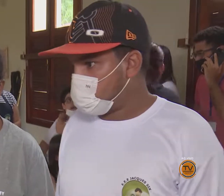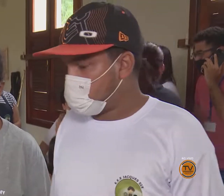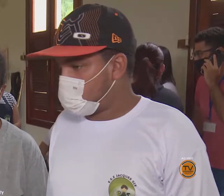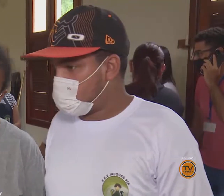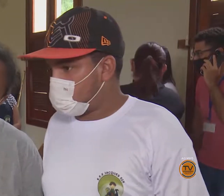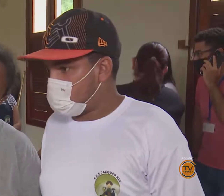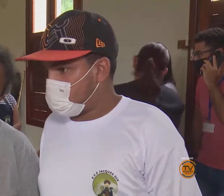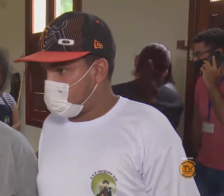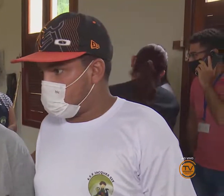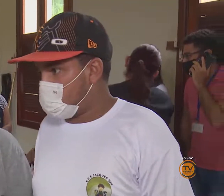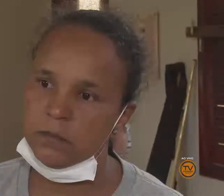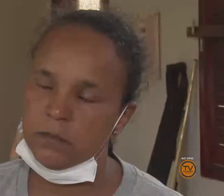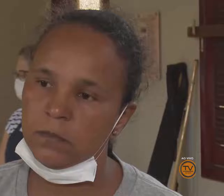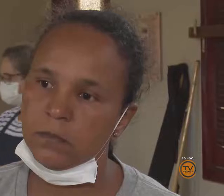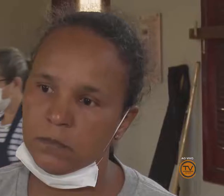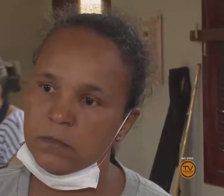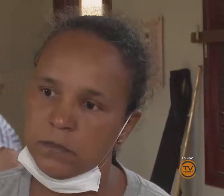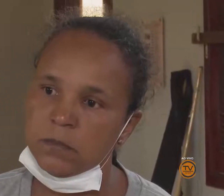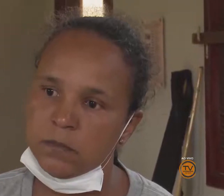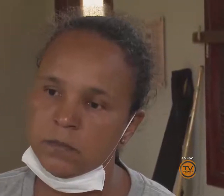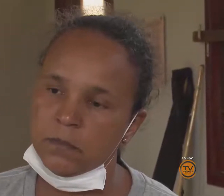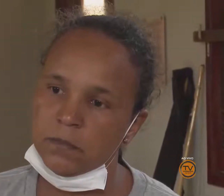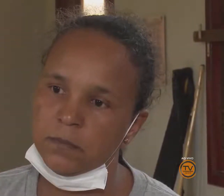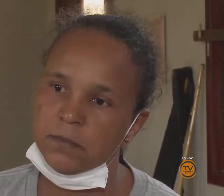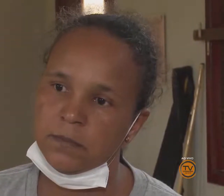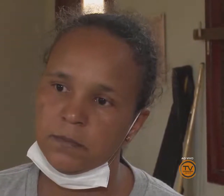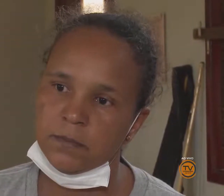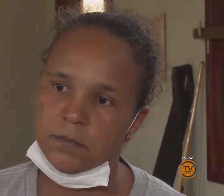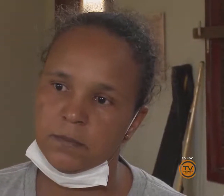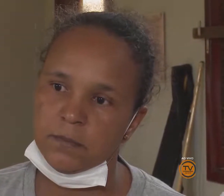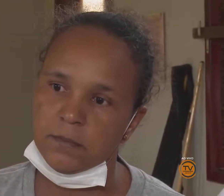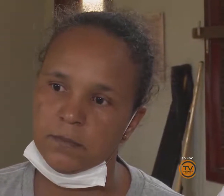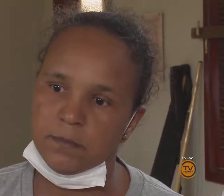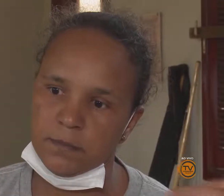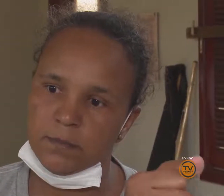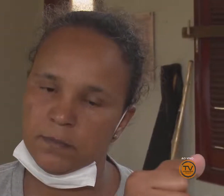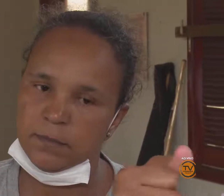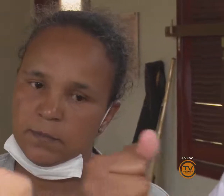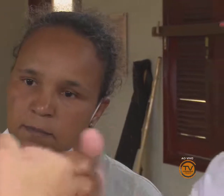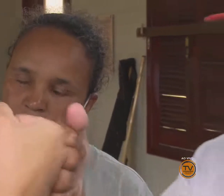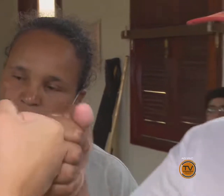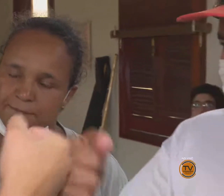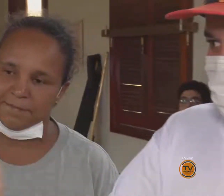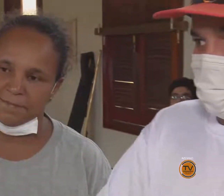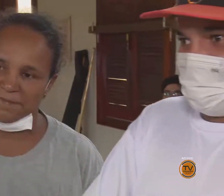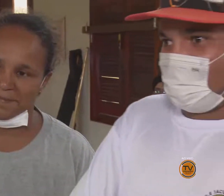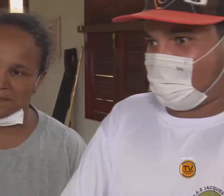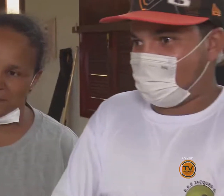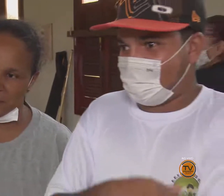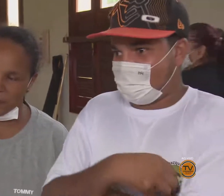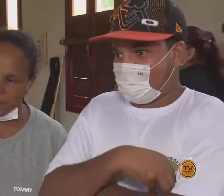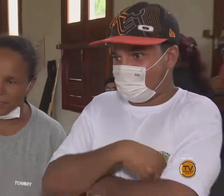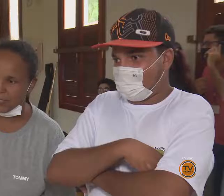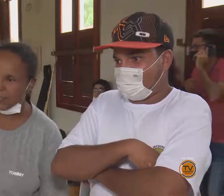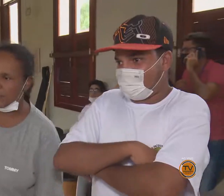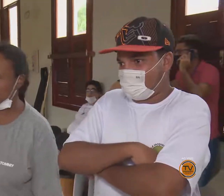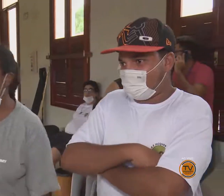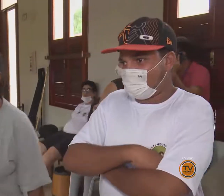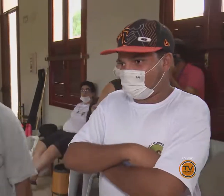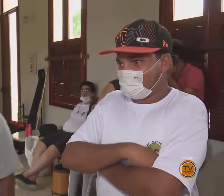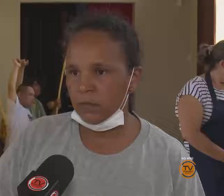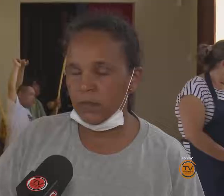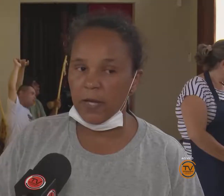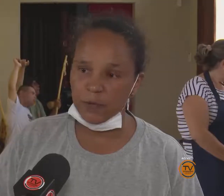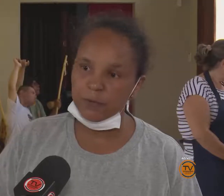nas atividades do projeto. Para a mãe, Dona Elisete, a atividade física tem sido importante na vida